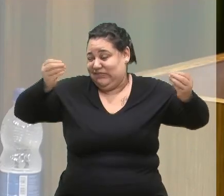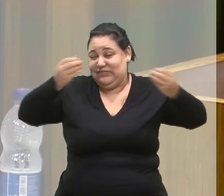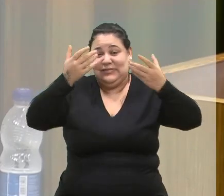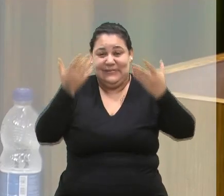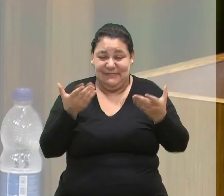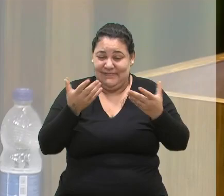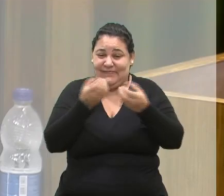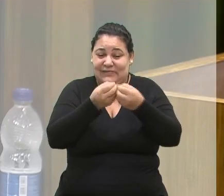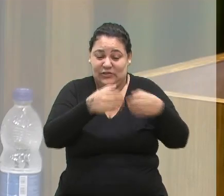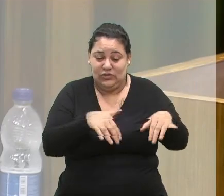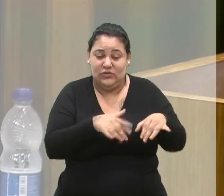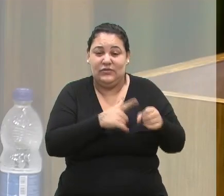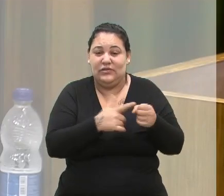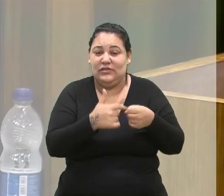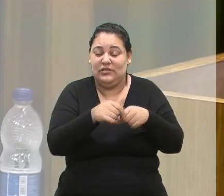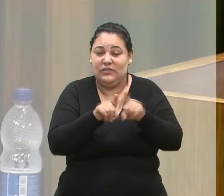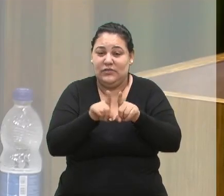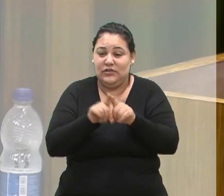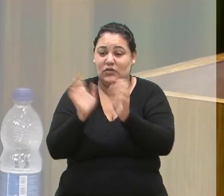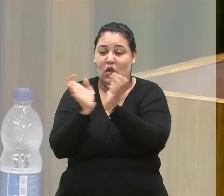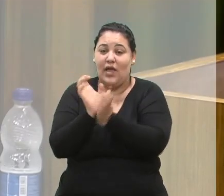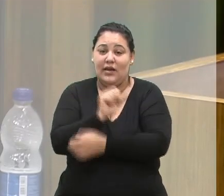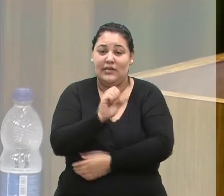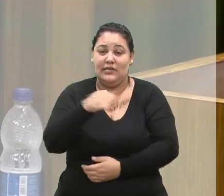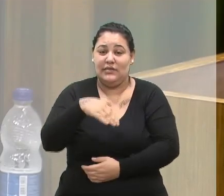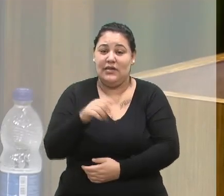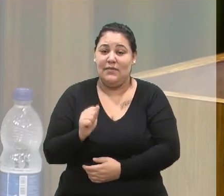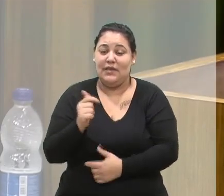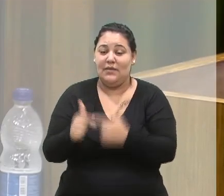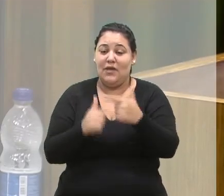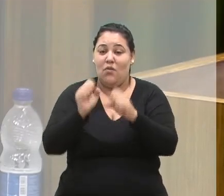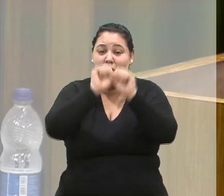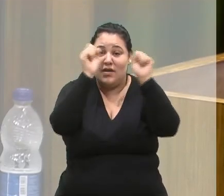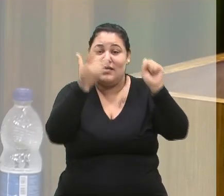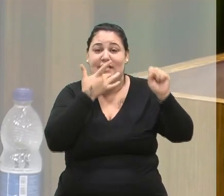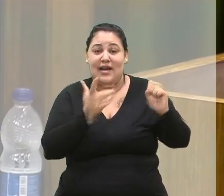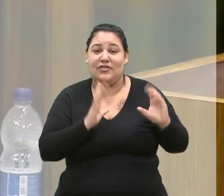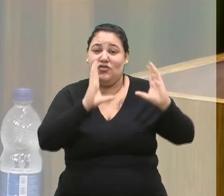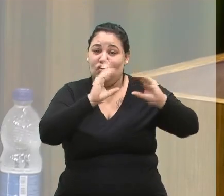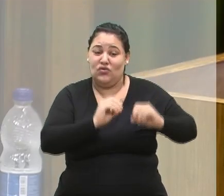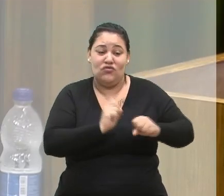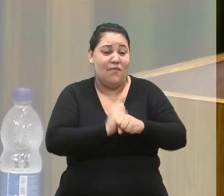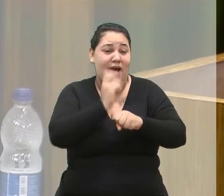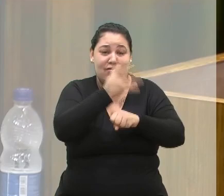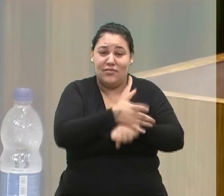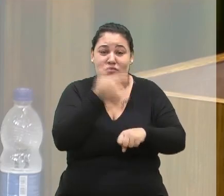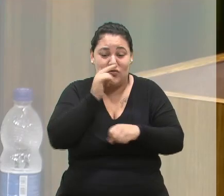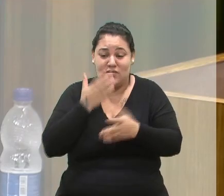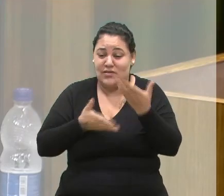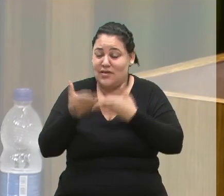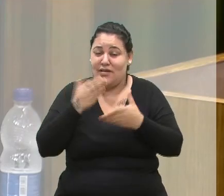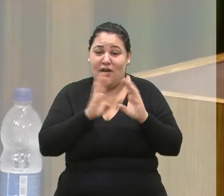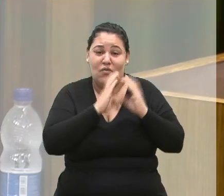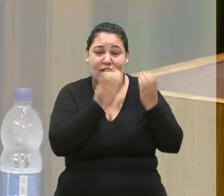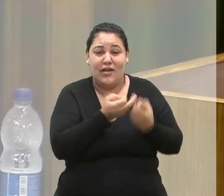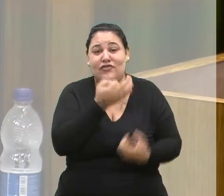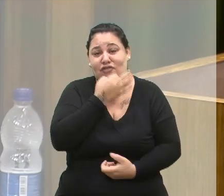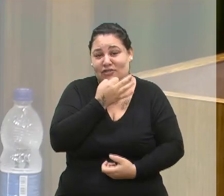os colegas da SEMA trabalharam manhã, tarde, noite, madrugada, para atender a comunidade de Caxias do